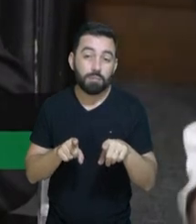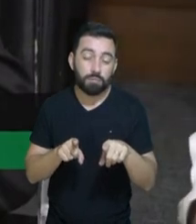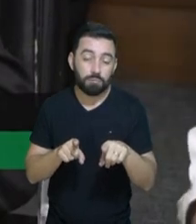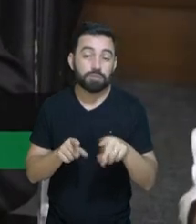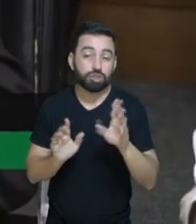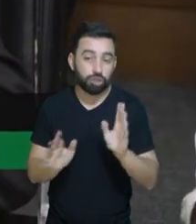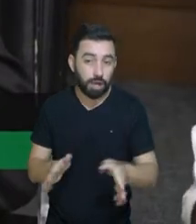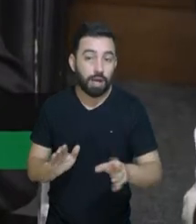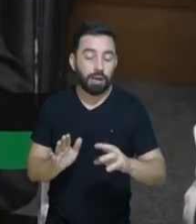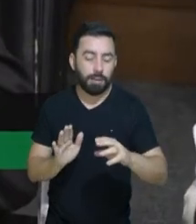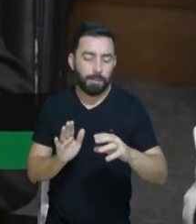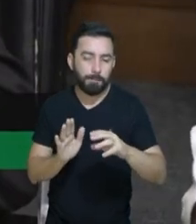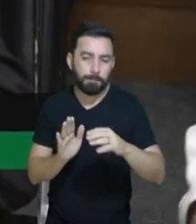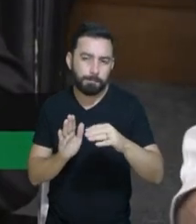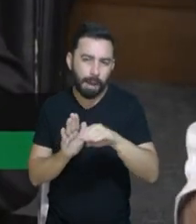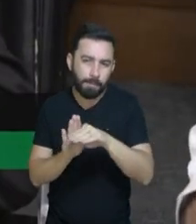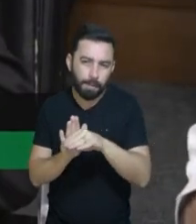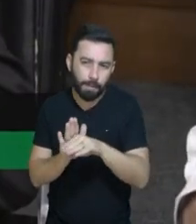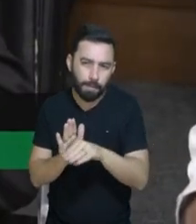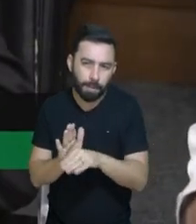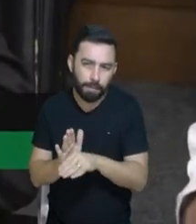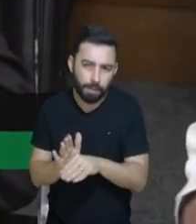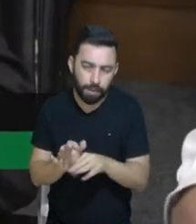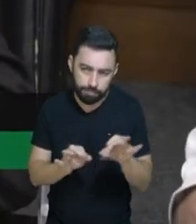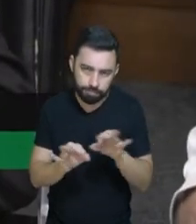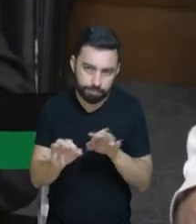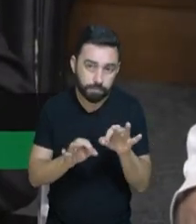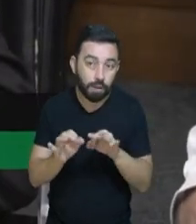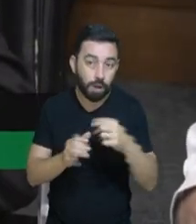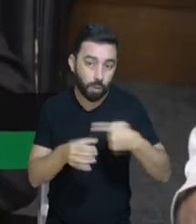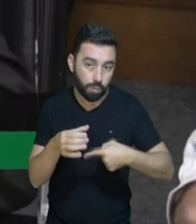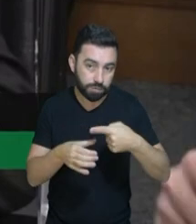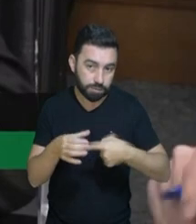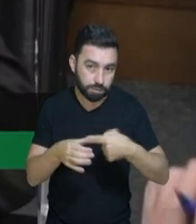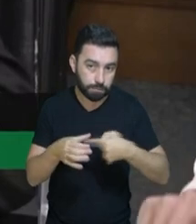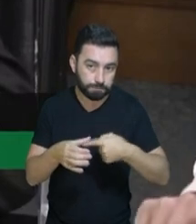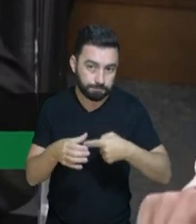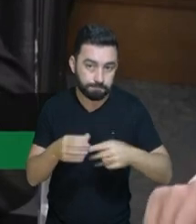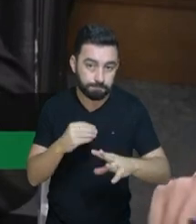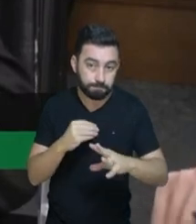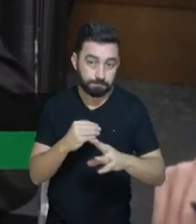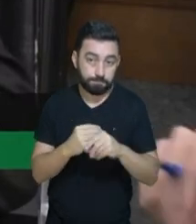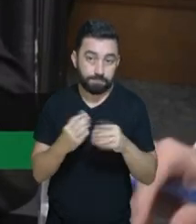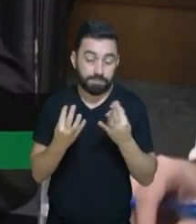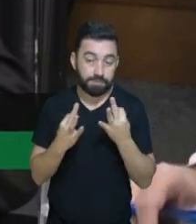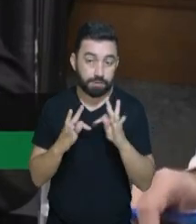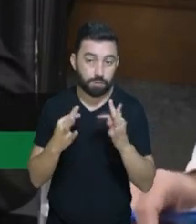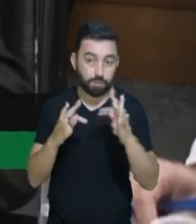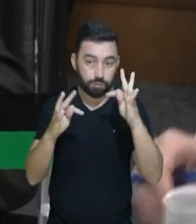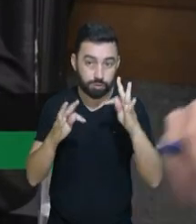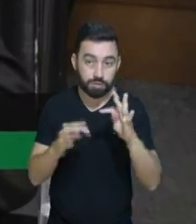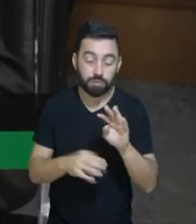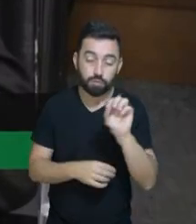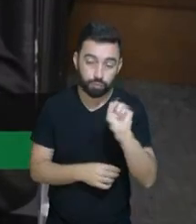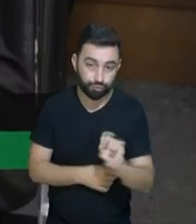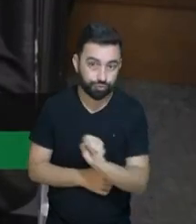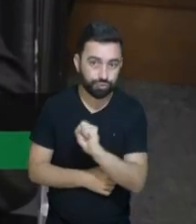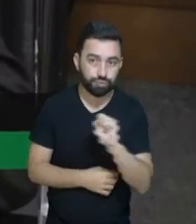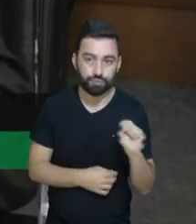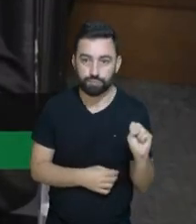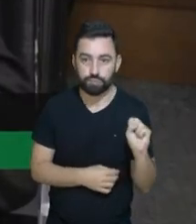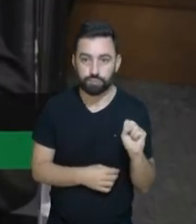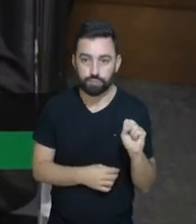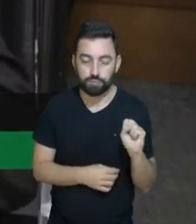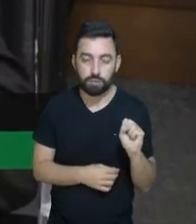elaborado dentro dos trâmites estabelecidos pela comissão nacional de incorporação de tecnologias no Sistema Único de Saúde